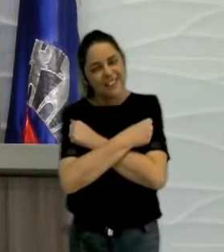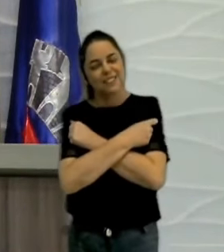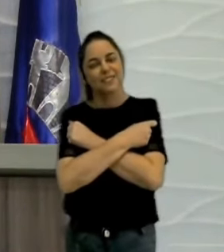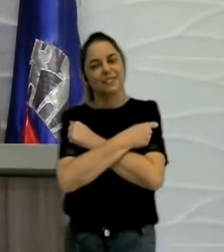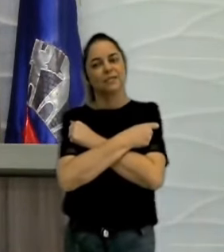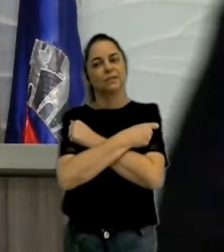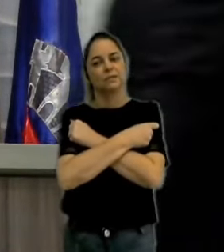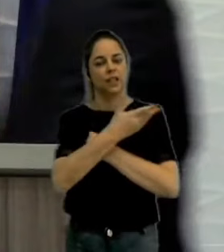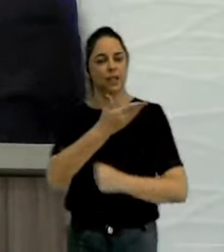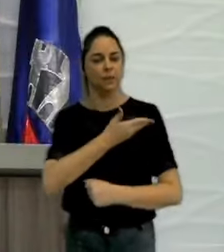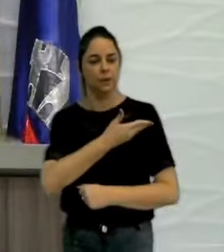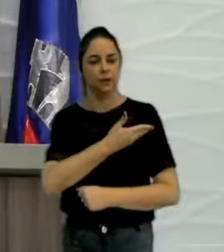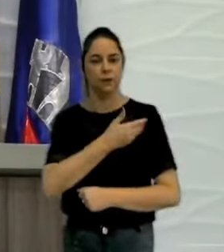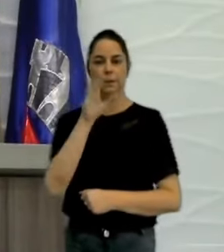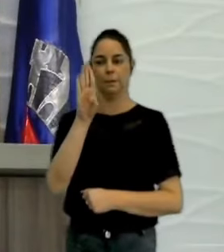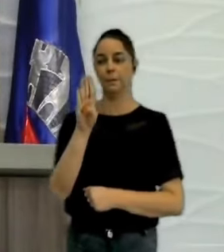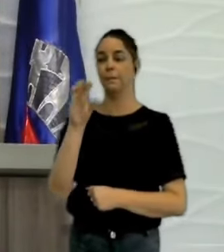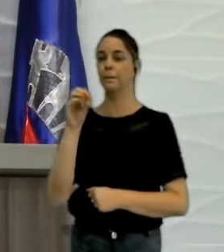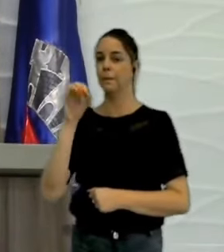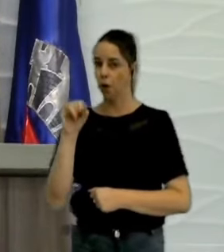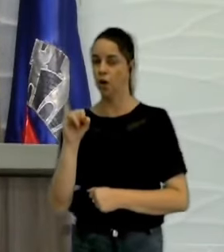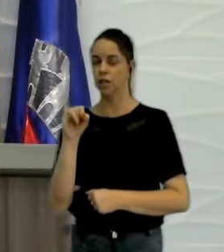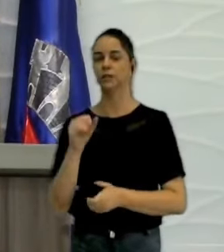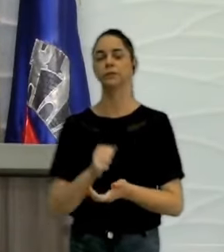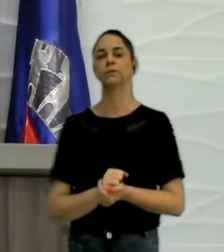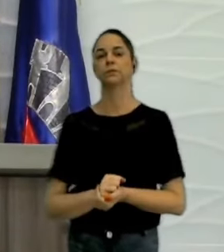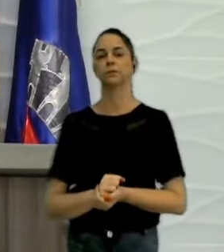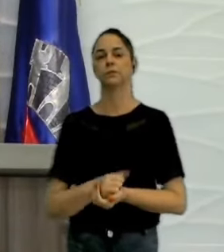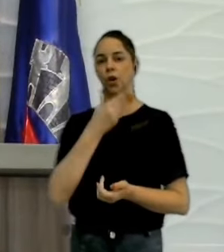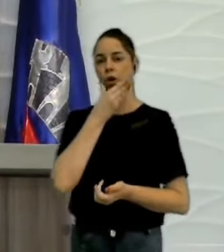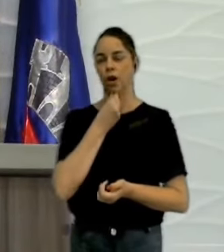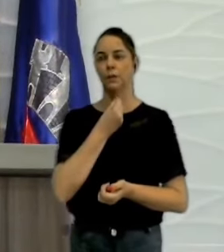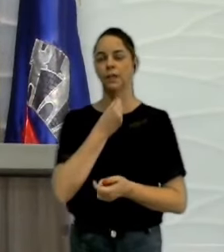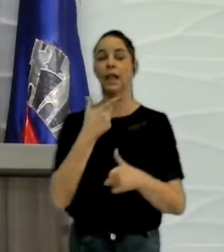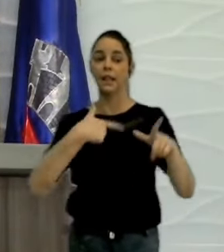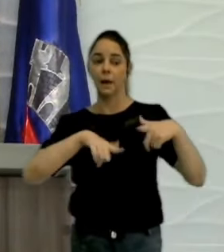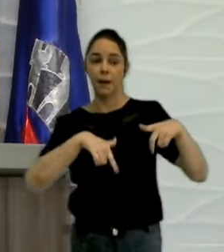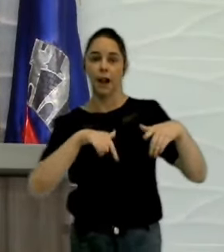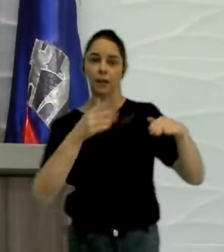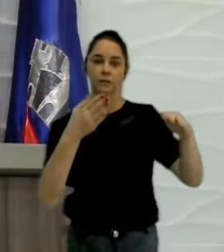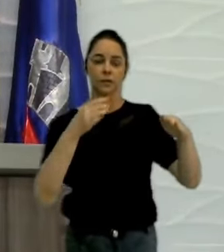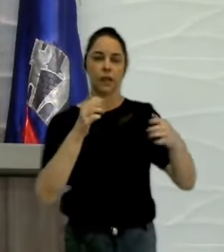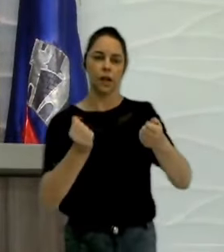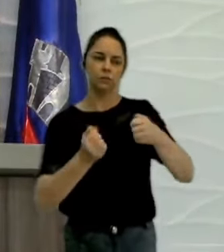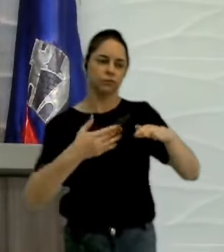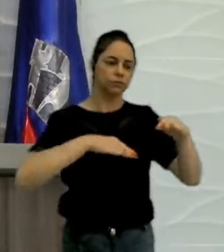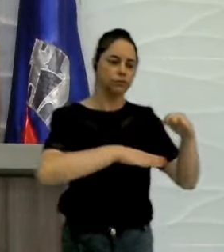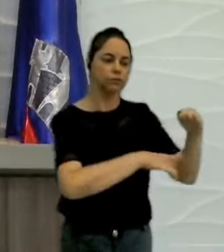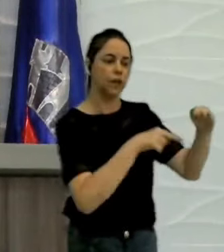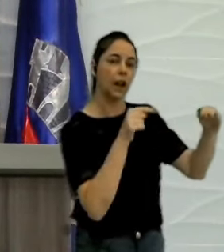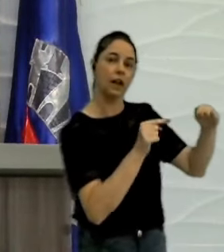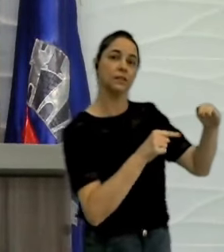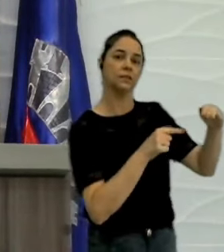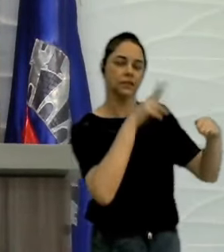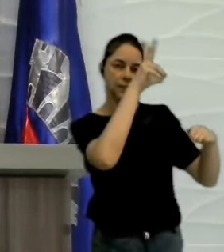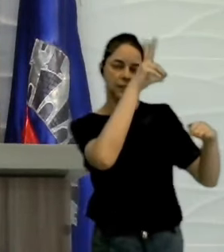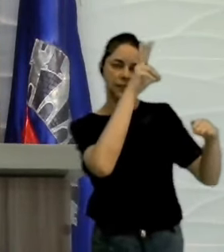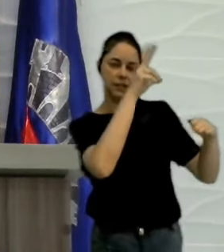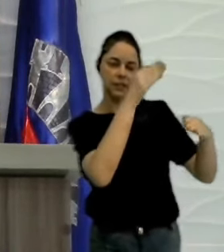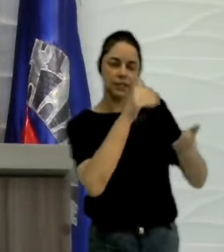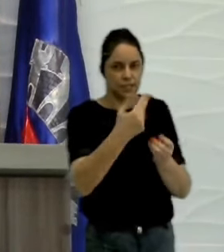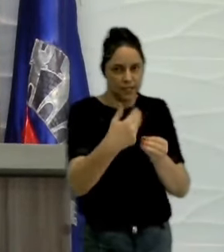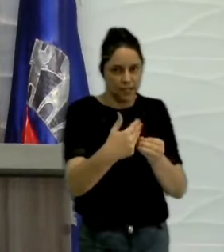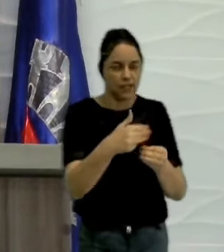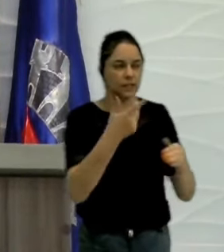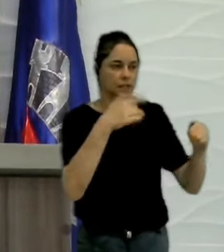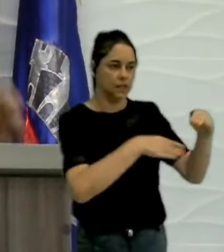abraço ao meu amigo Boi, que trabalha lá na garagem municipal. Quero lhe agradecer, Boi, pela atenção